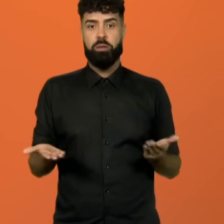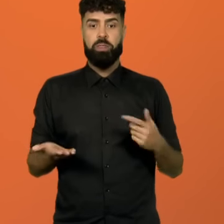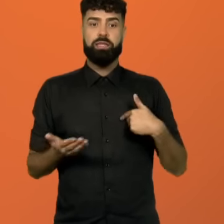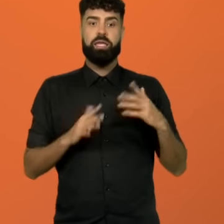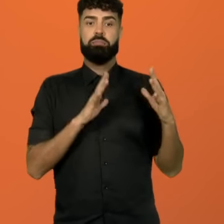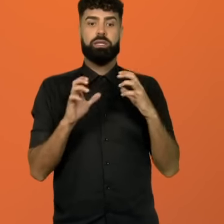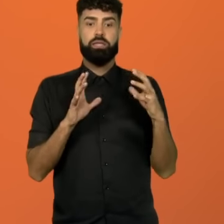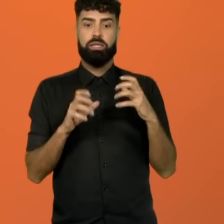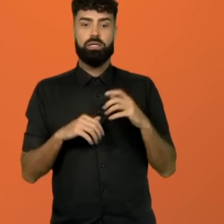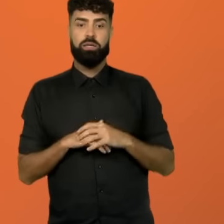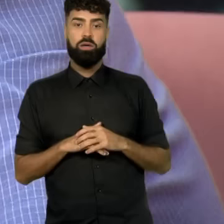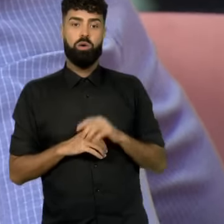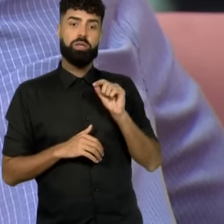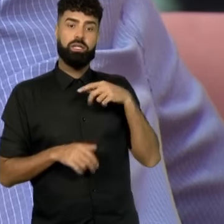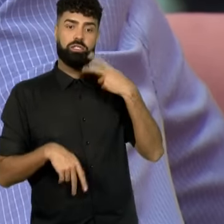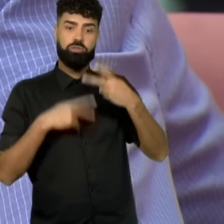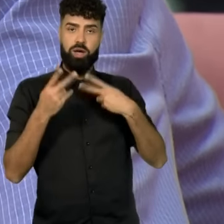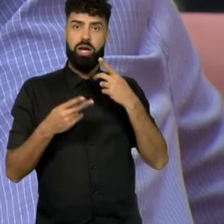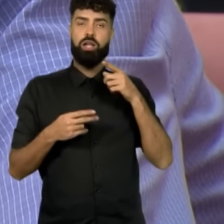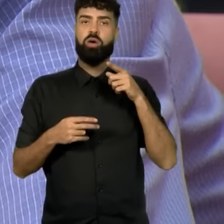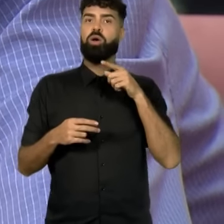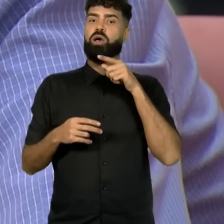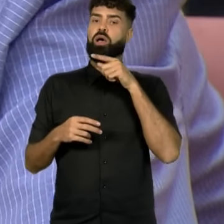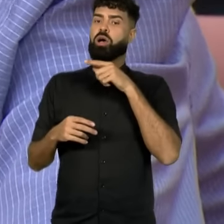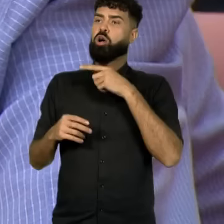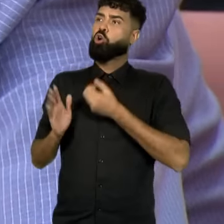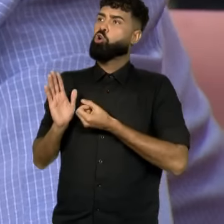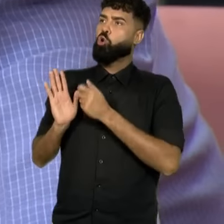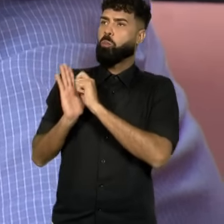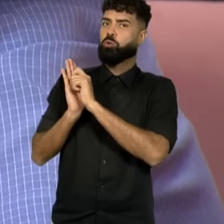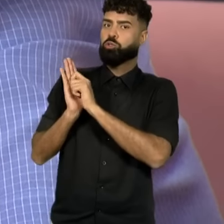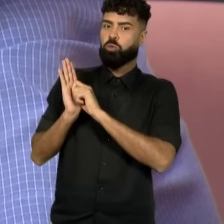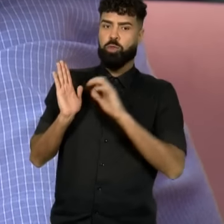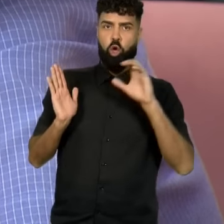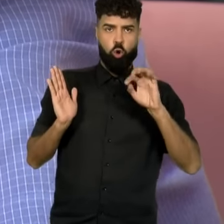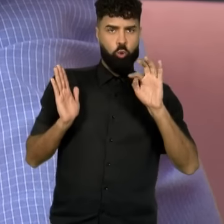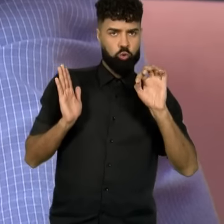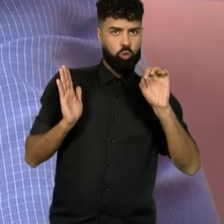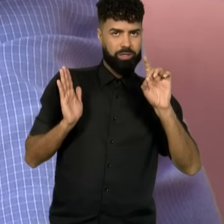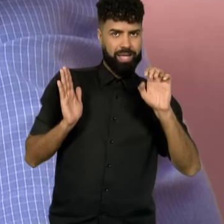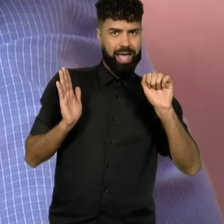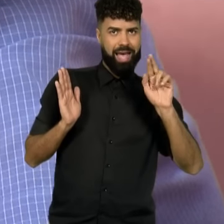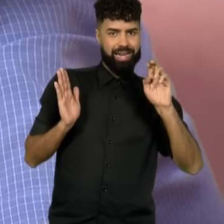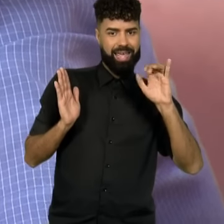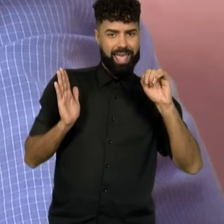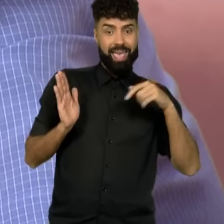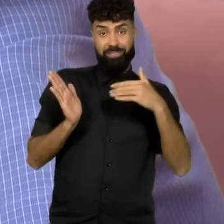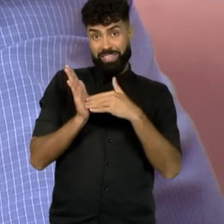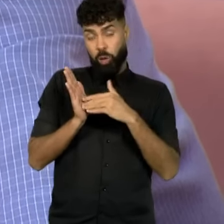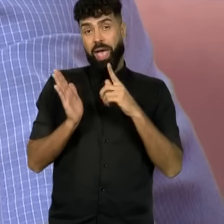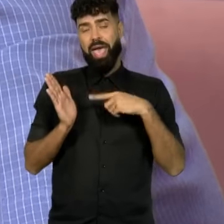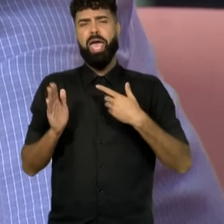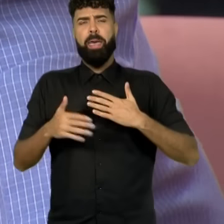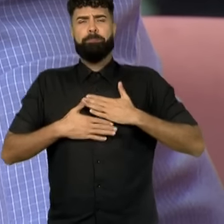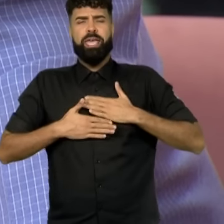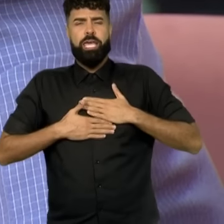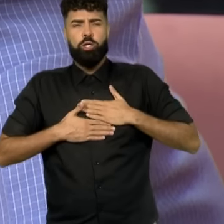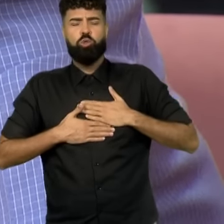produtor com os compositores, que o final do Conto de Areia... Era um peito só, cheio de promessa e